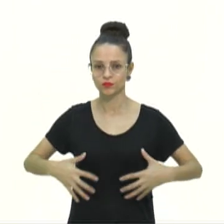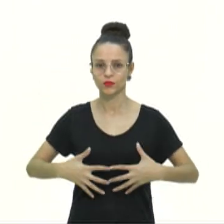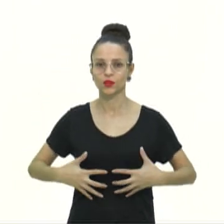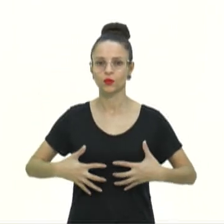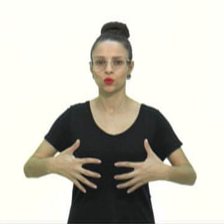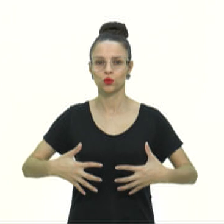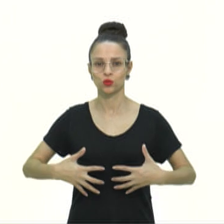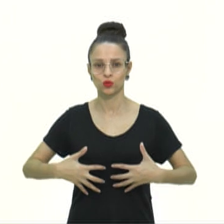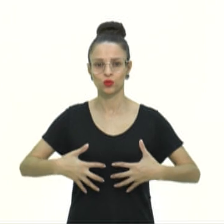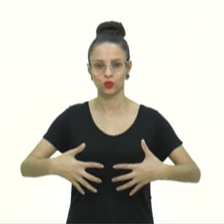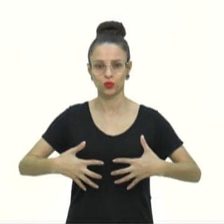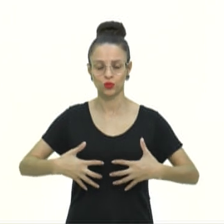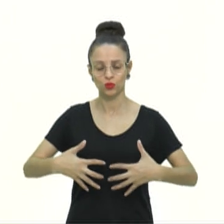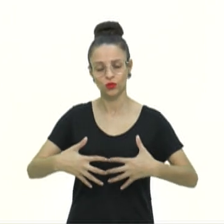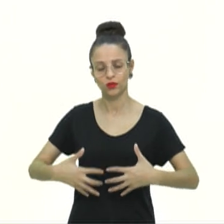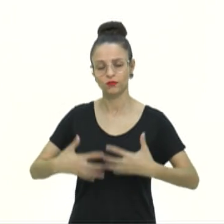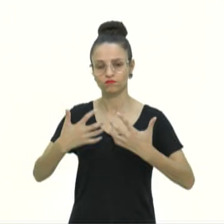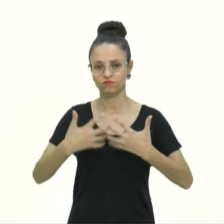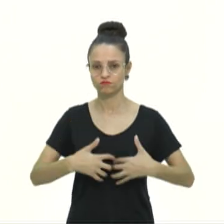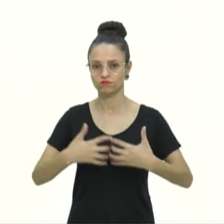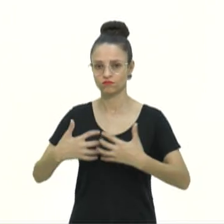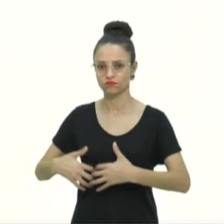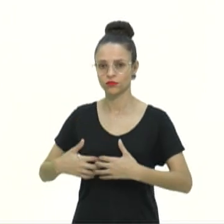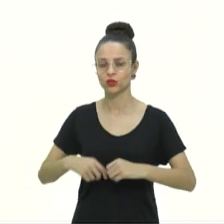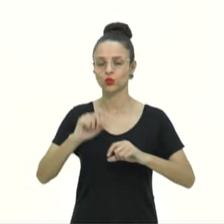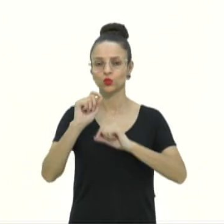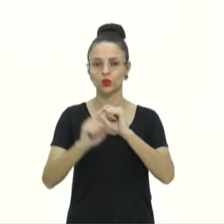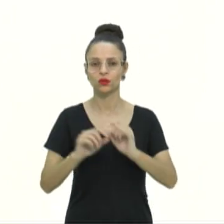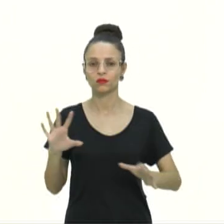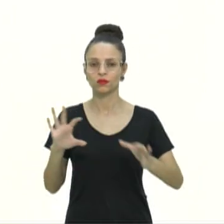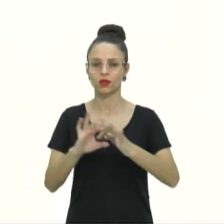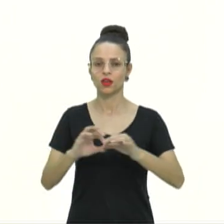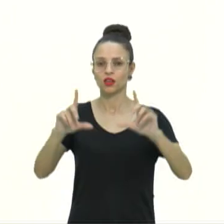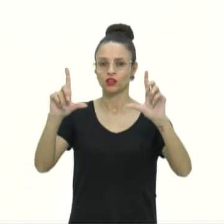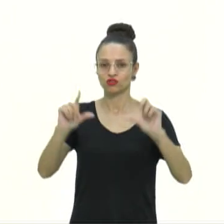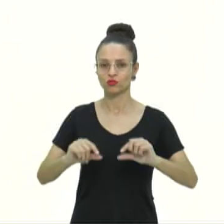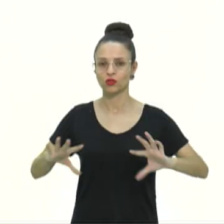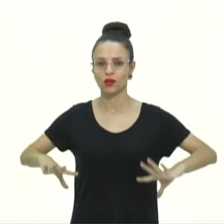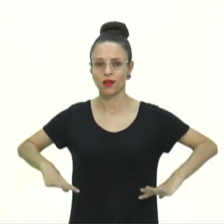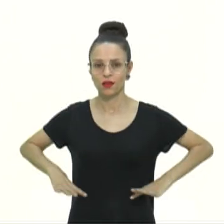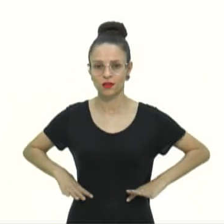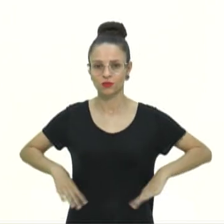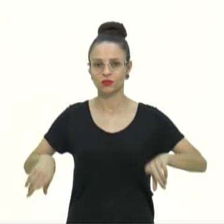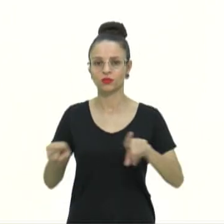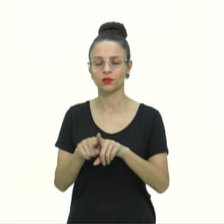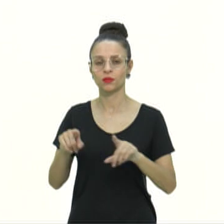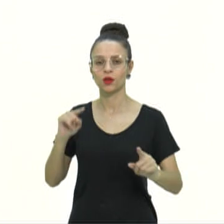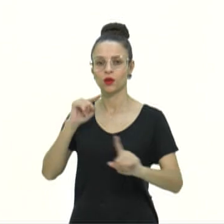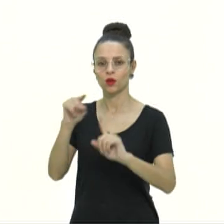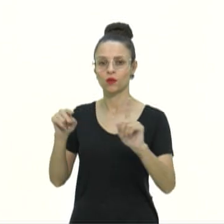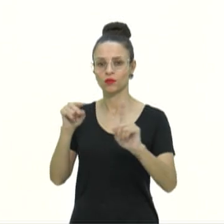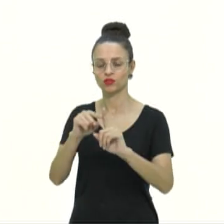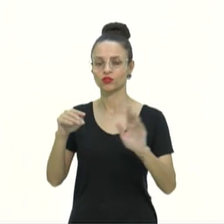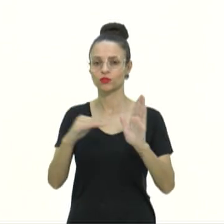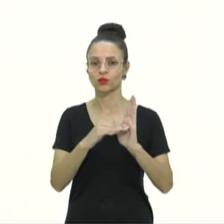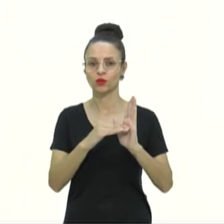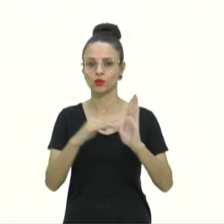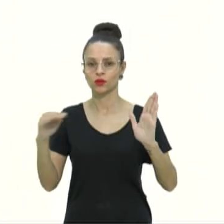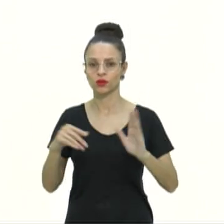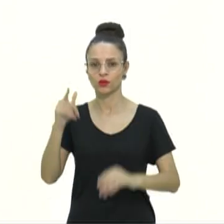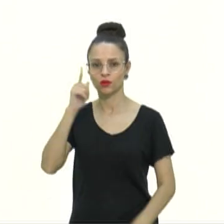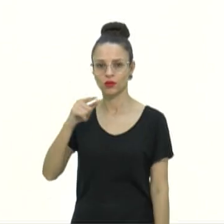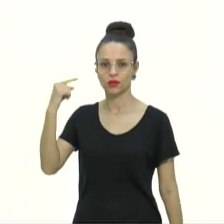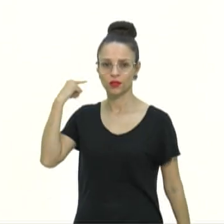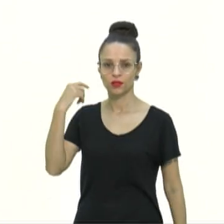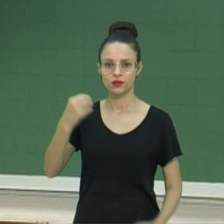oblíquos internos. Essa contração ocasiona uma diminuição de diâmetro da cintura com o objetivo de estabilização da coluna